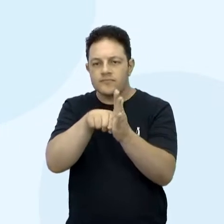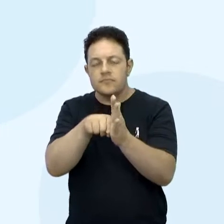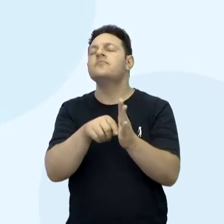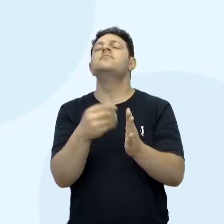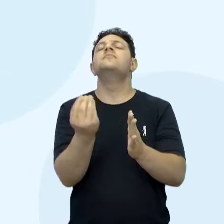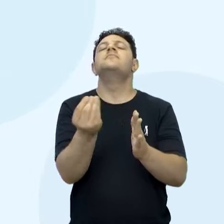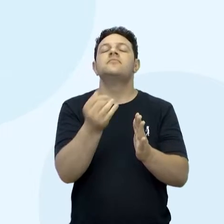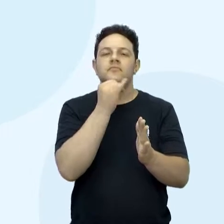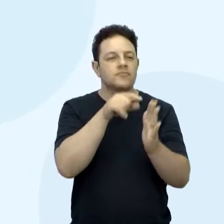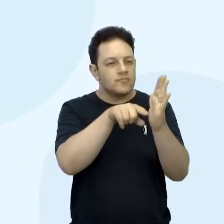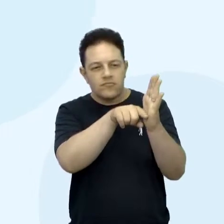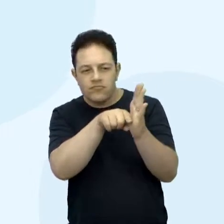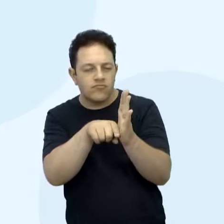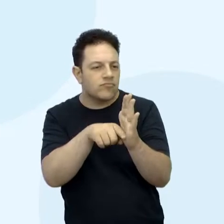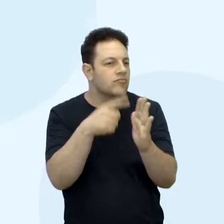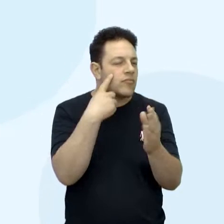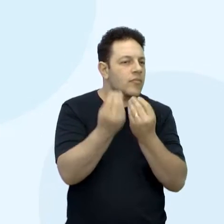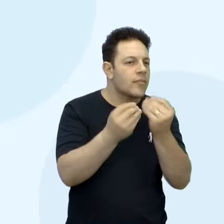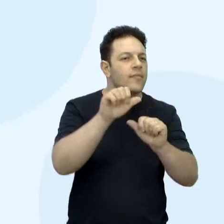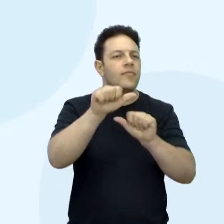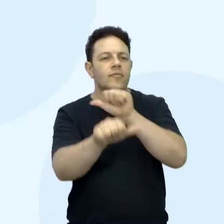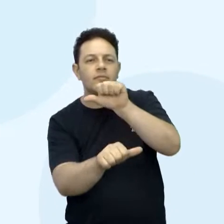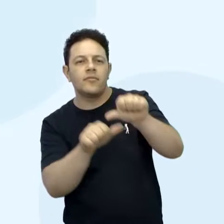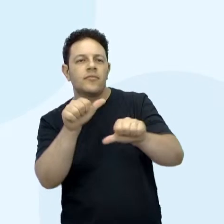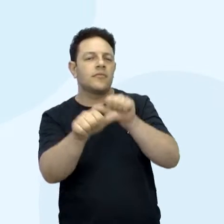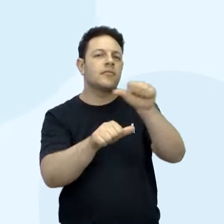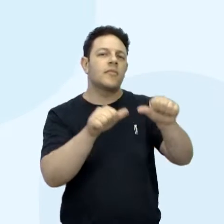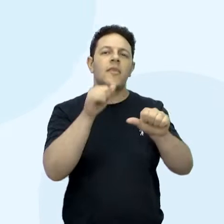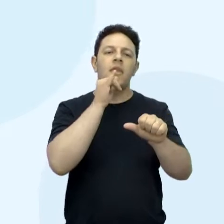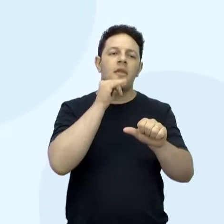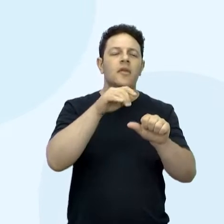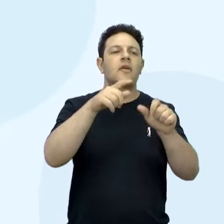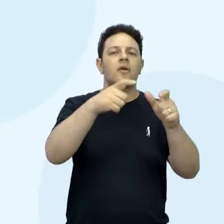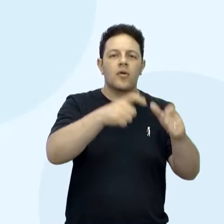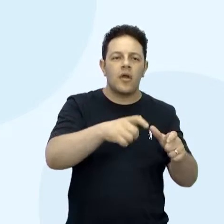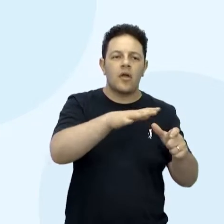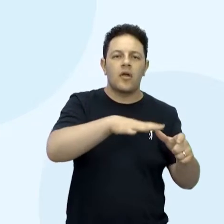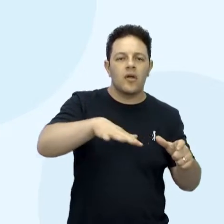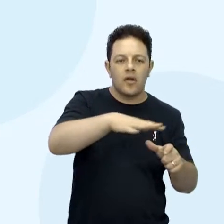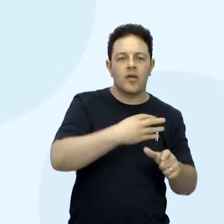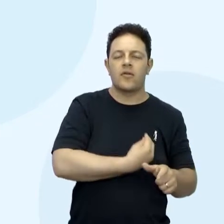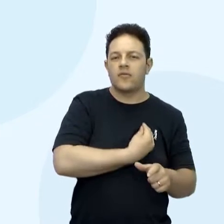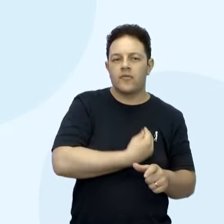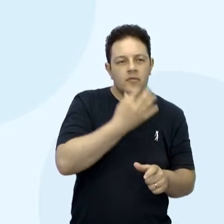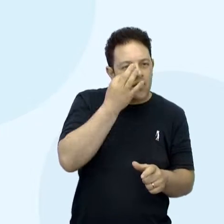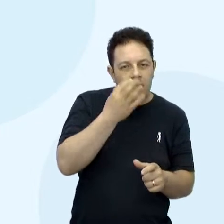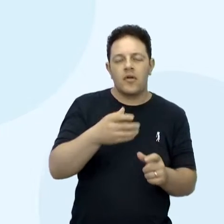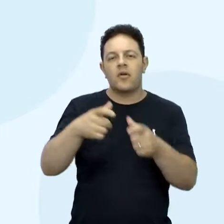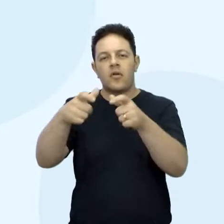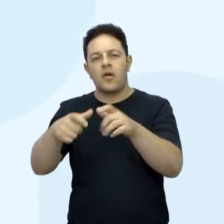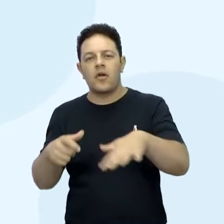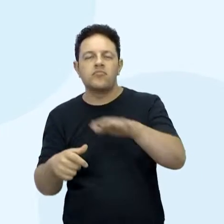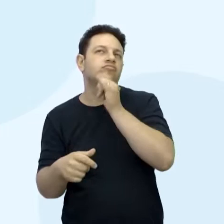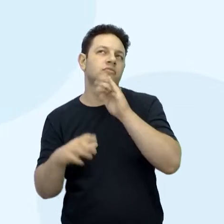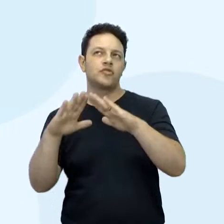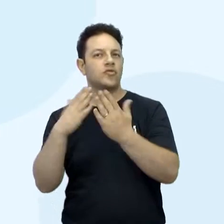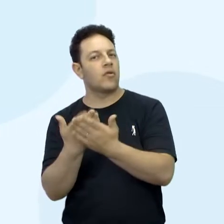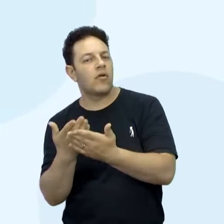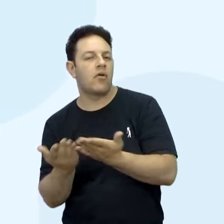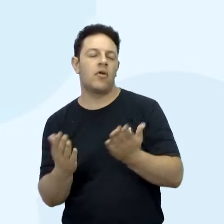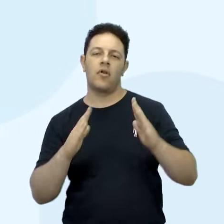em fazer um levantamento das mudanças ocorridas em seus espaços de vivência, escola,